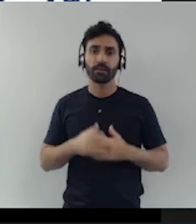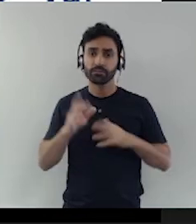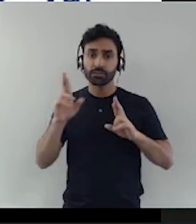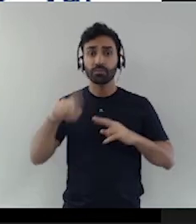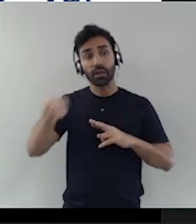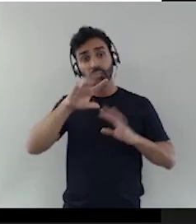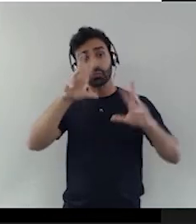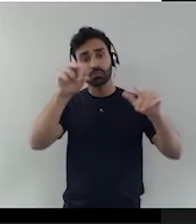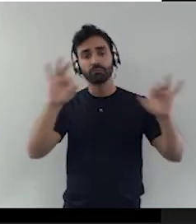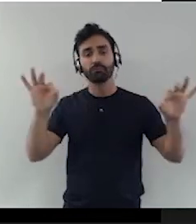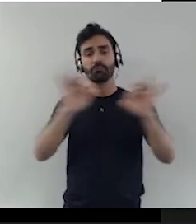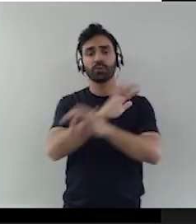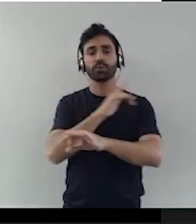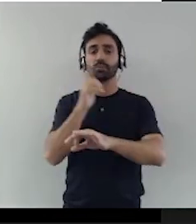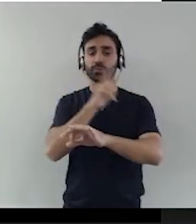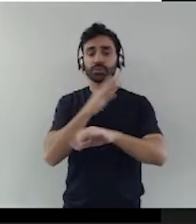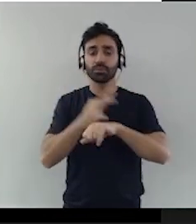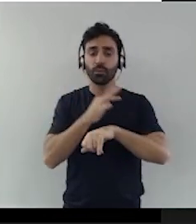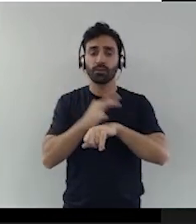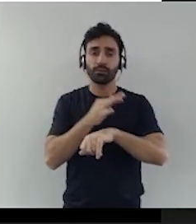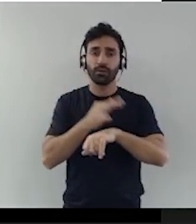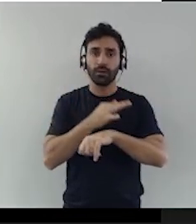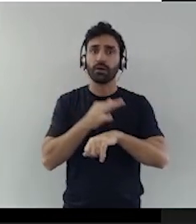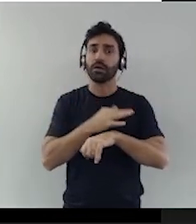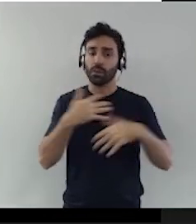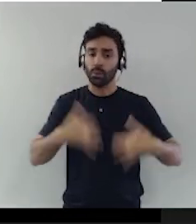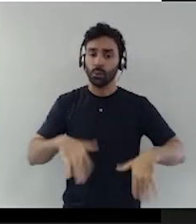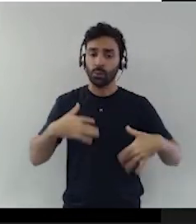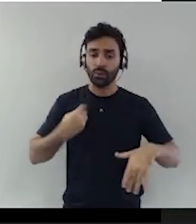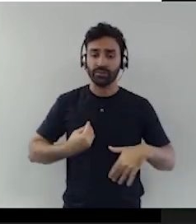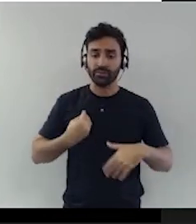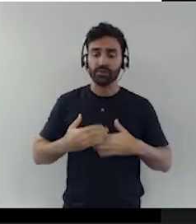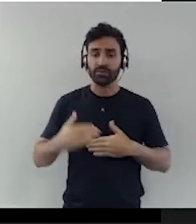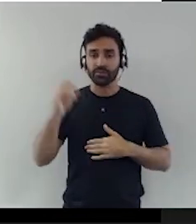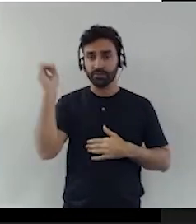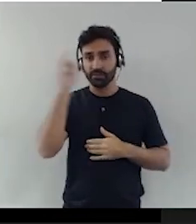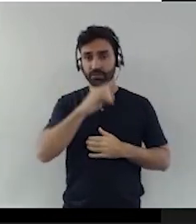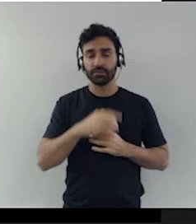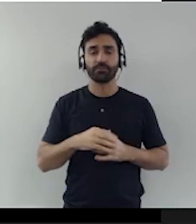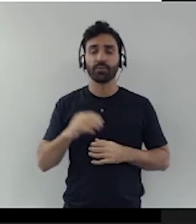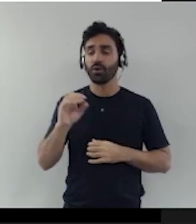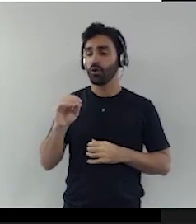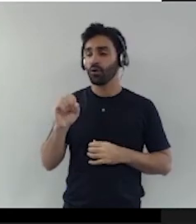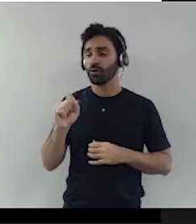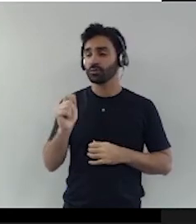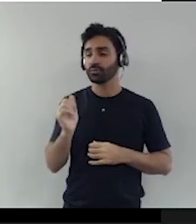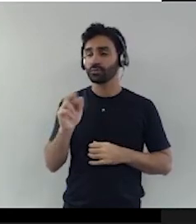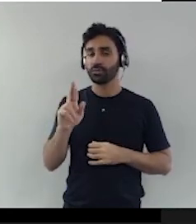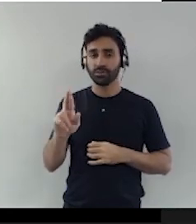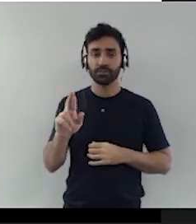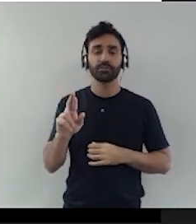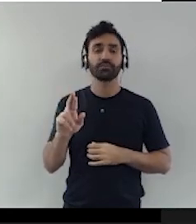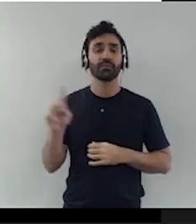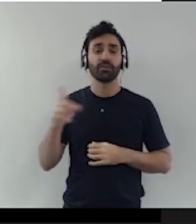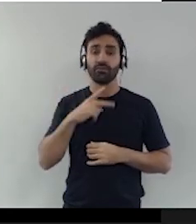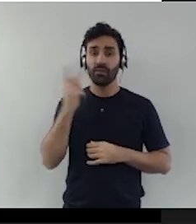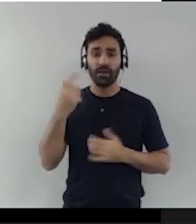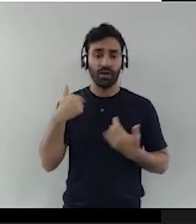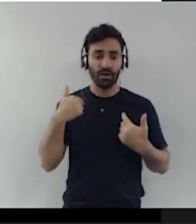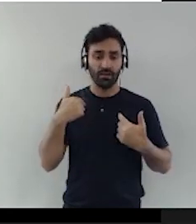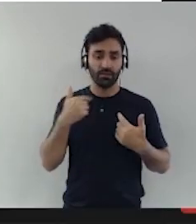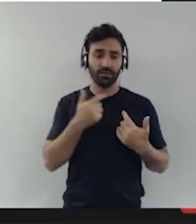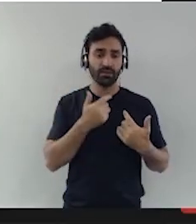estejamos prontos nesse barco para aguentar o tranco. Por fim, palavras de Oscar Wilde, não sou tão jovem para saber